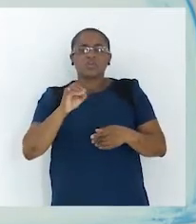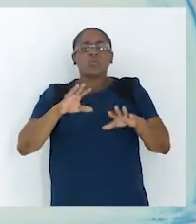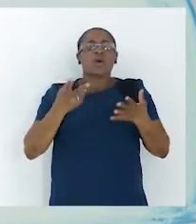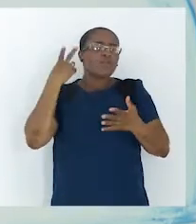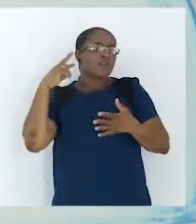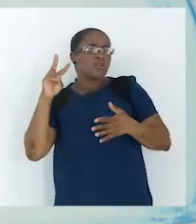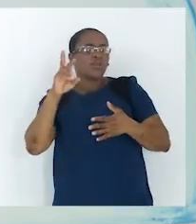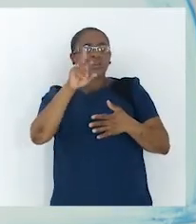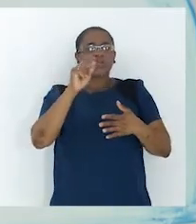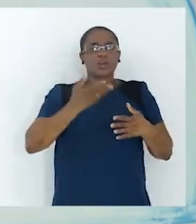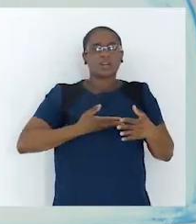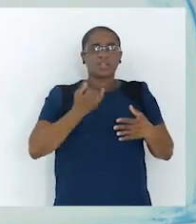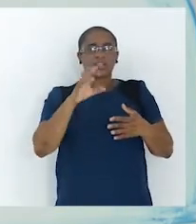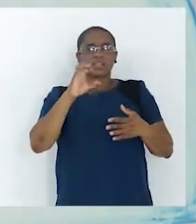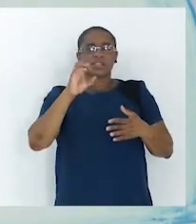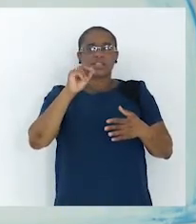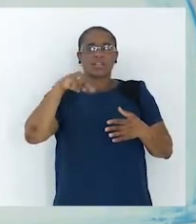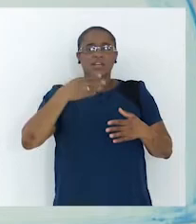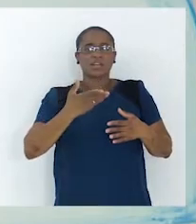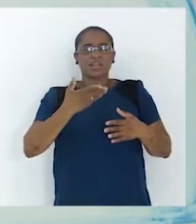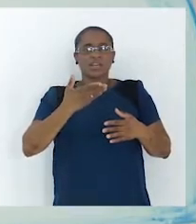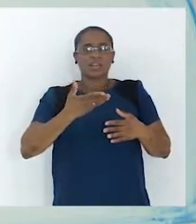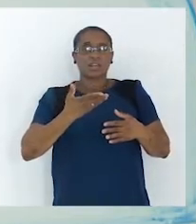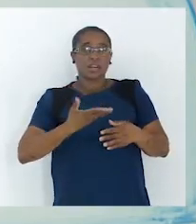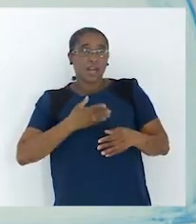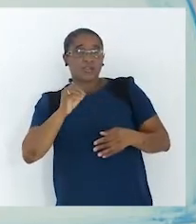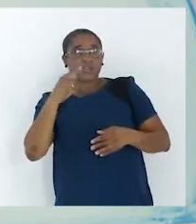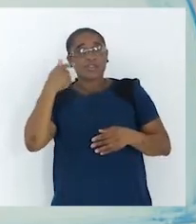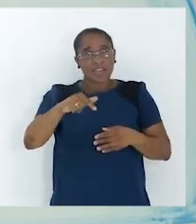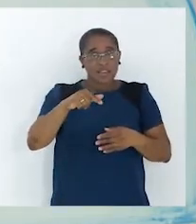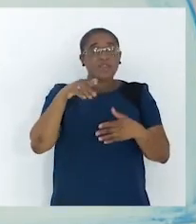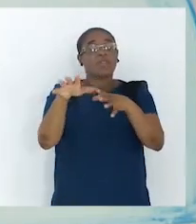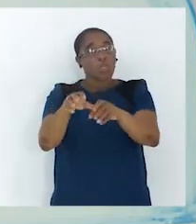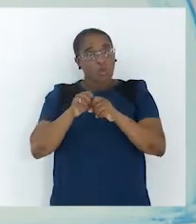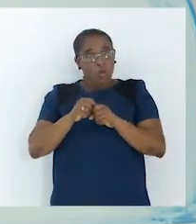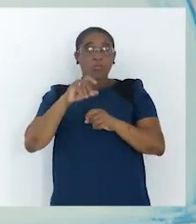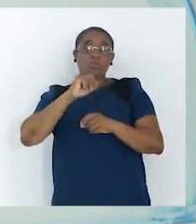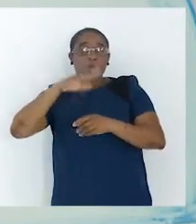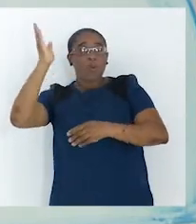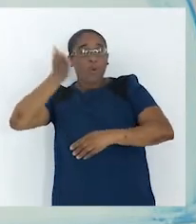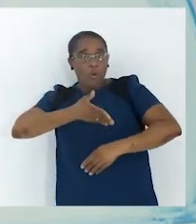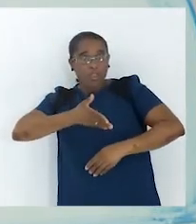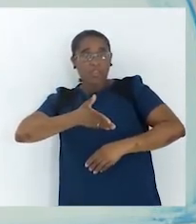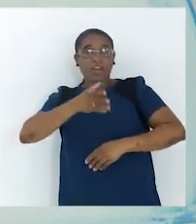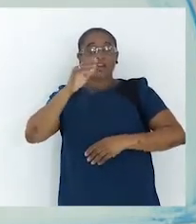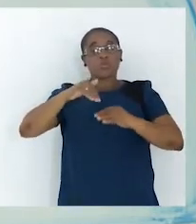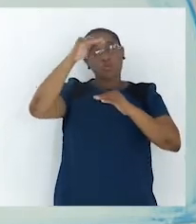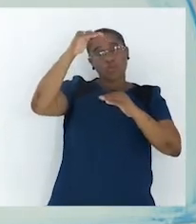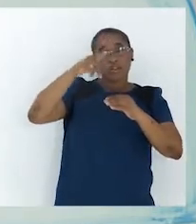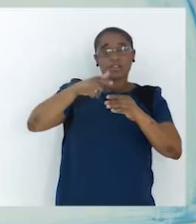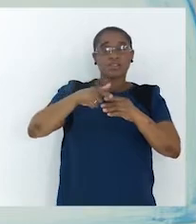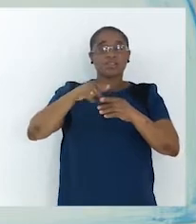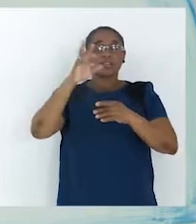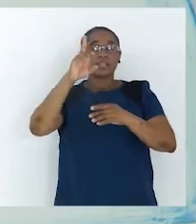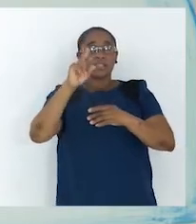reino quem deve tomar para que possamos cortar um expoente do radicando com o índice do